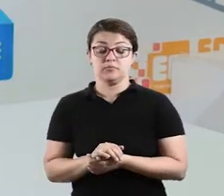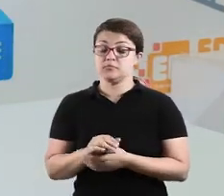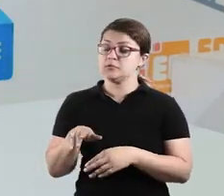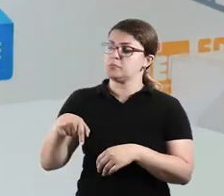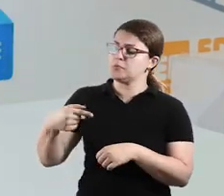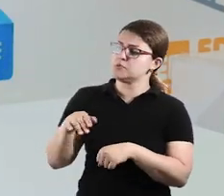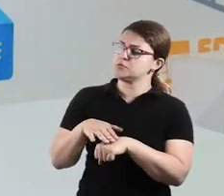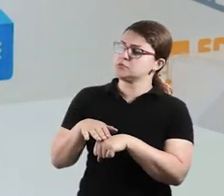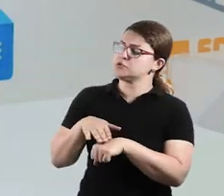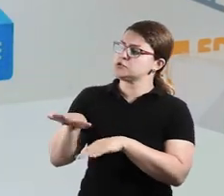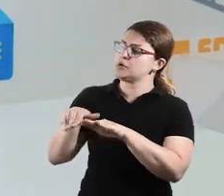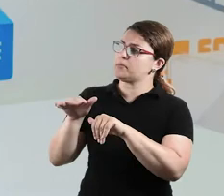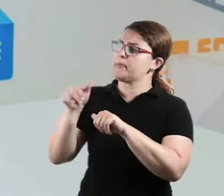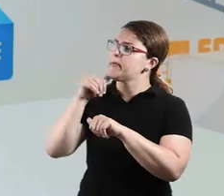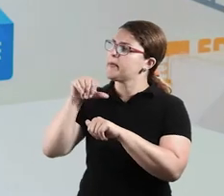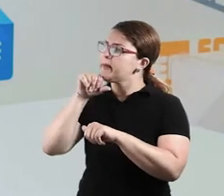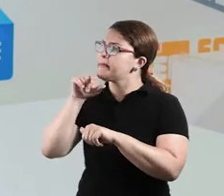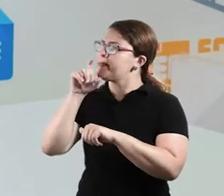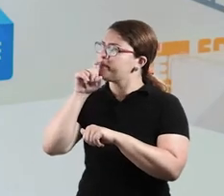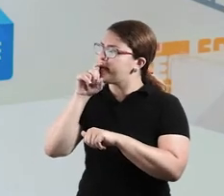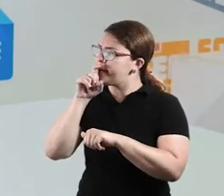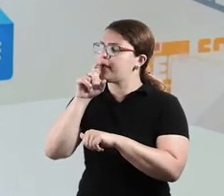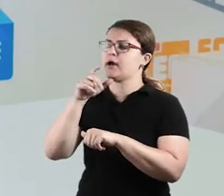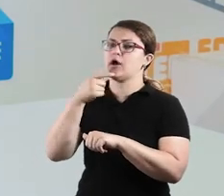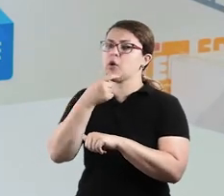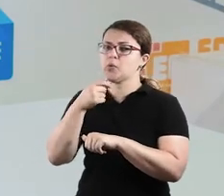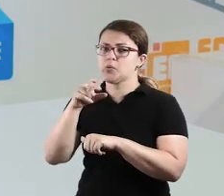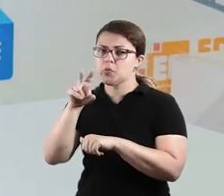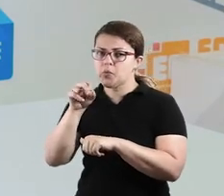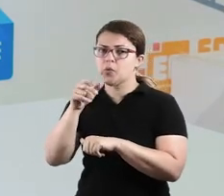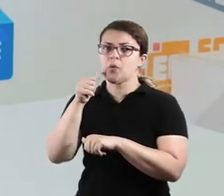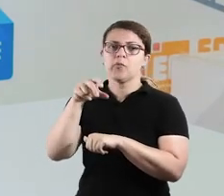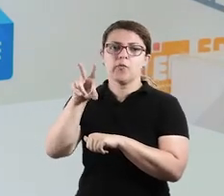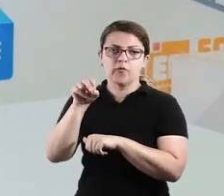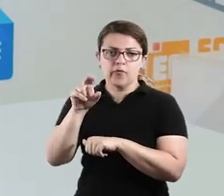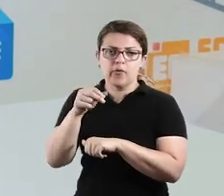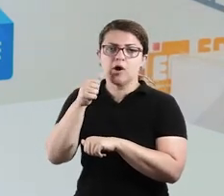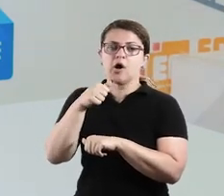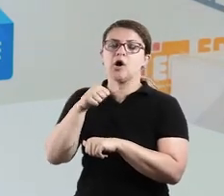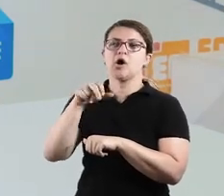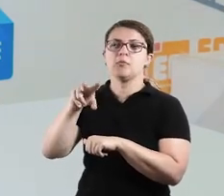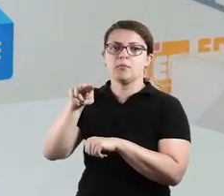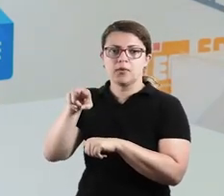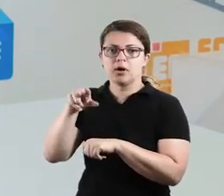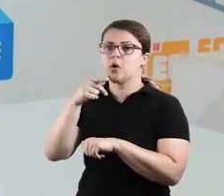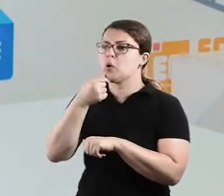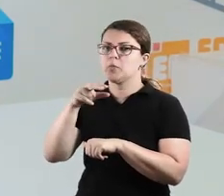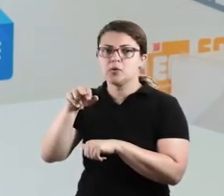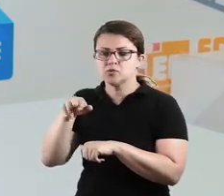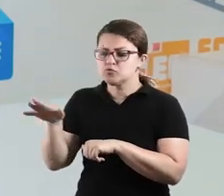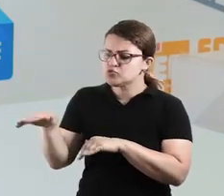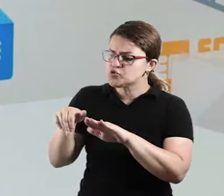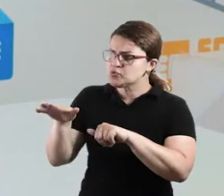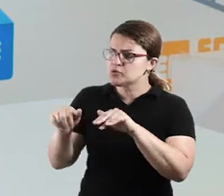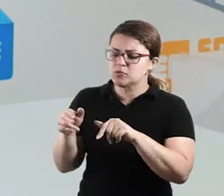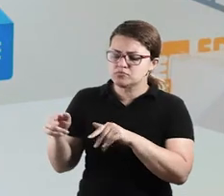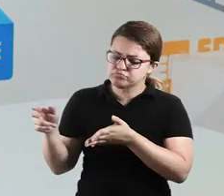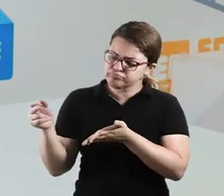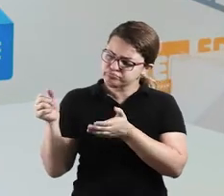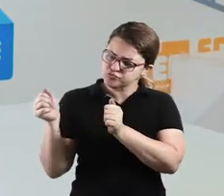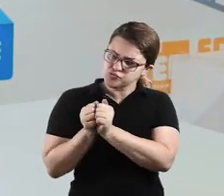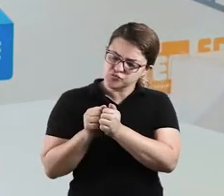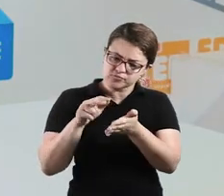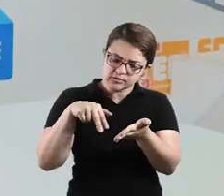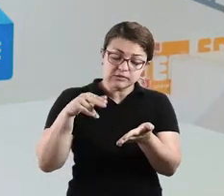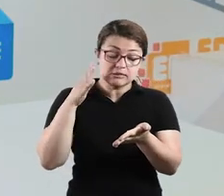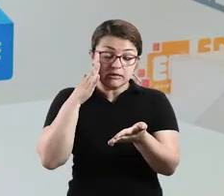outras pessoas. Nessa hora, chama o papai, a mamãe, o vovô, o irmãozinho e bate um papo sobre como você fez para você entender se está certo ou